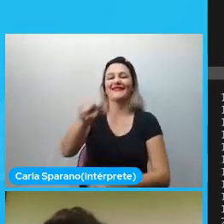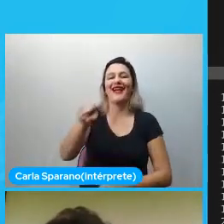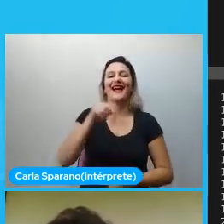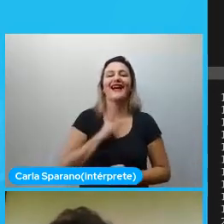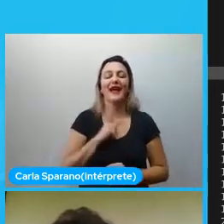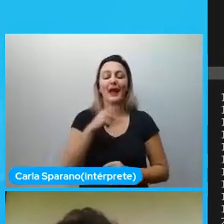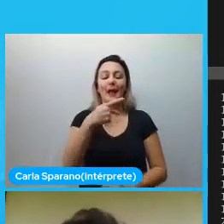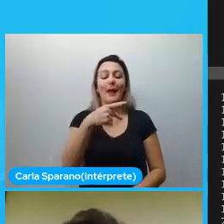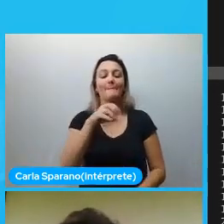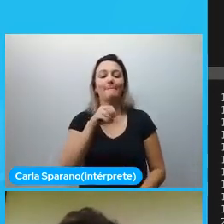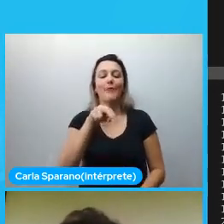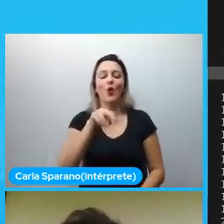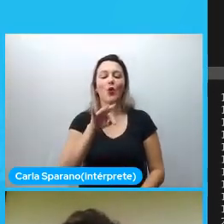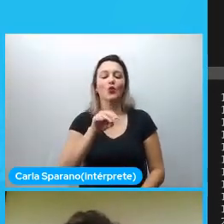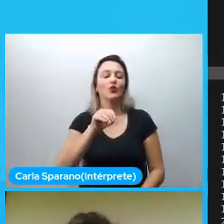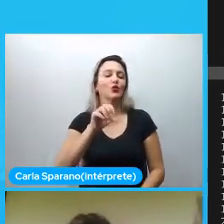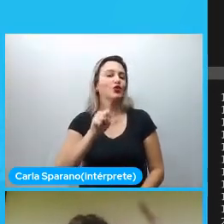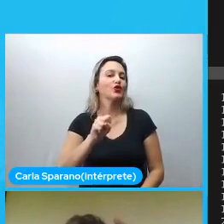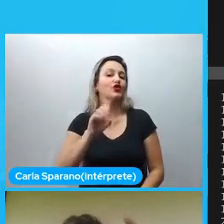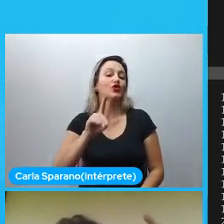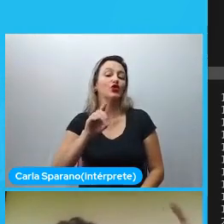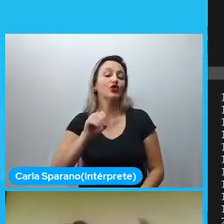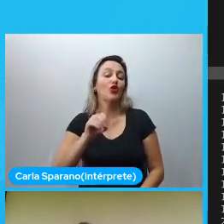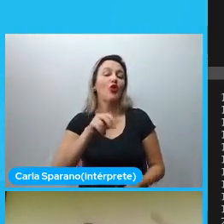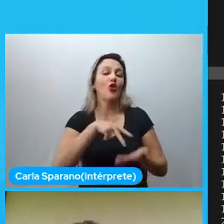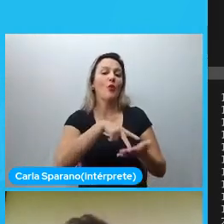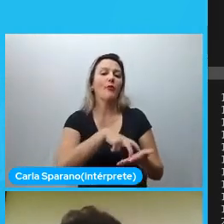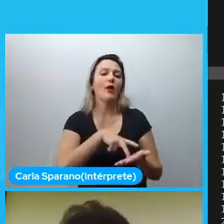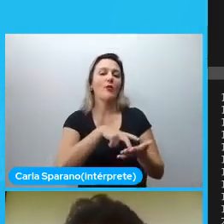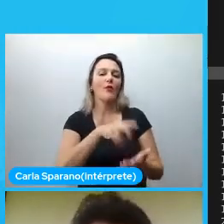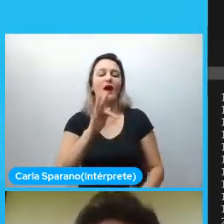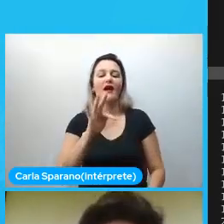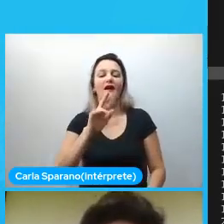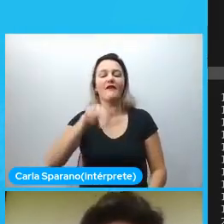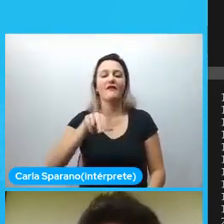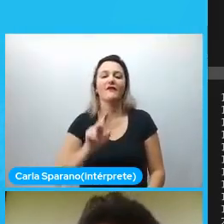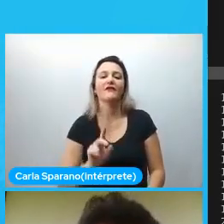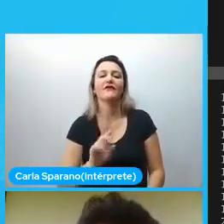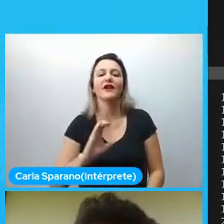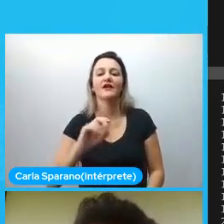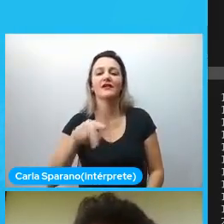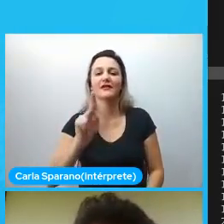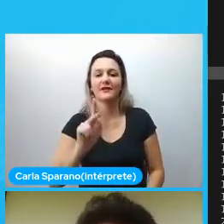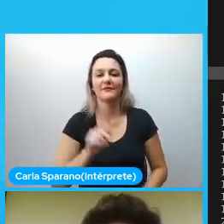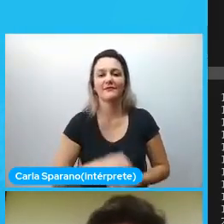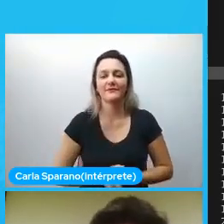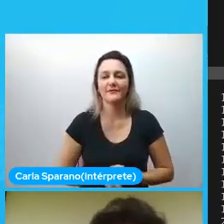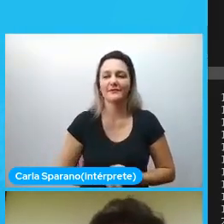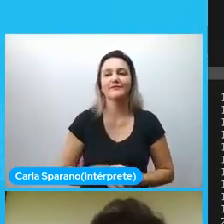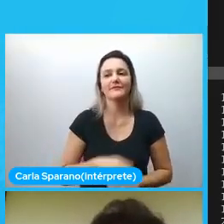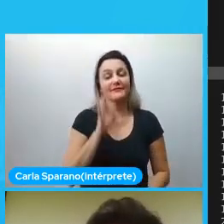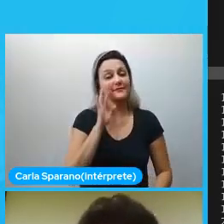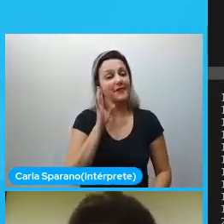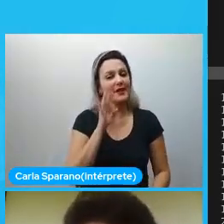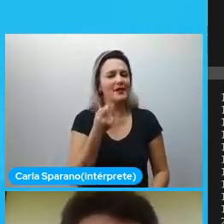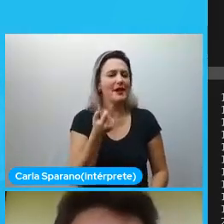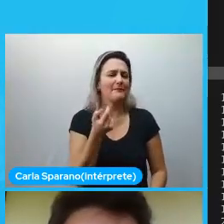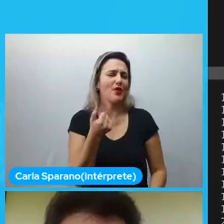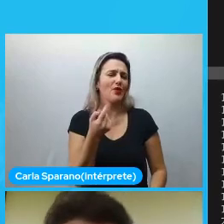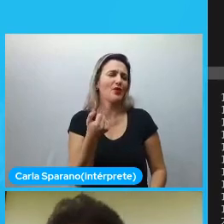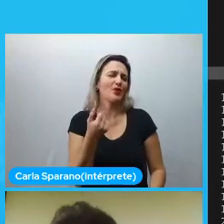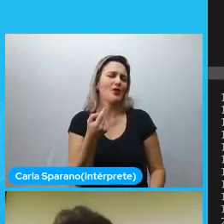sobre a história, eu vi lá, é muito maneiro. Procura lá no YouTube, Pontos do Funk, que é bem legal e é muito pouco, tem muito poucas